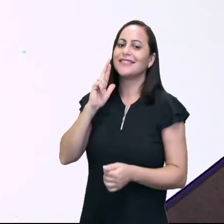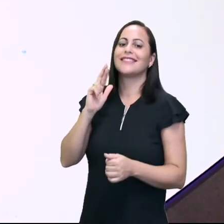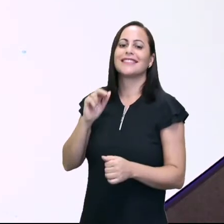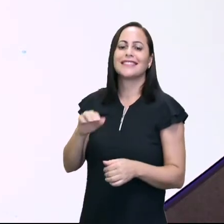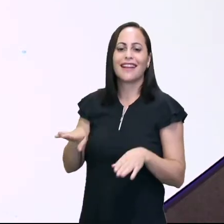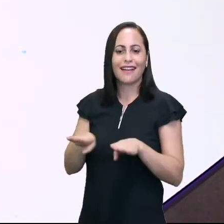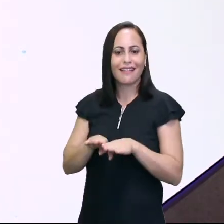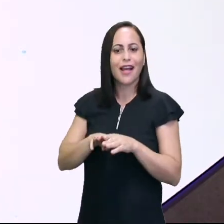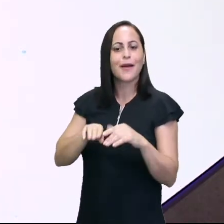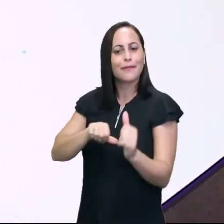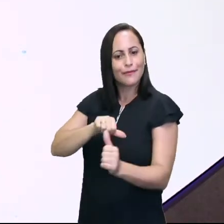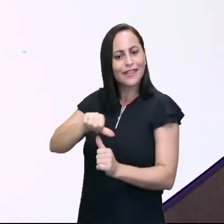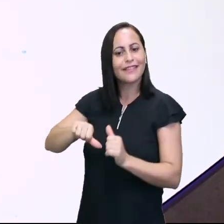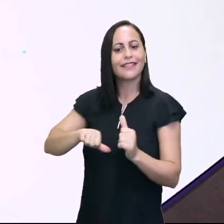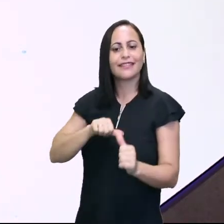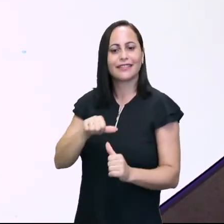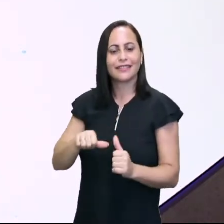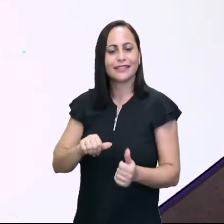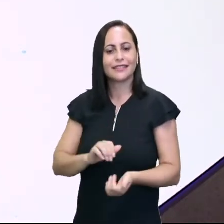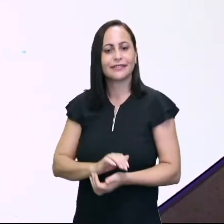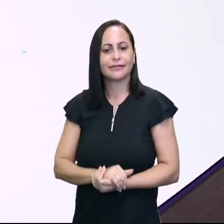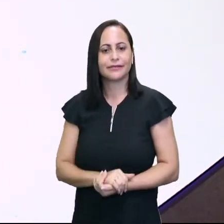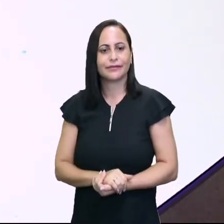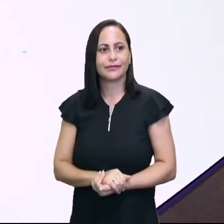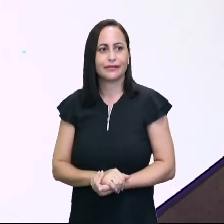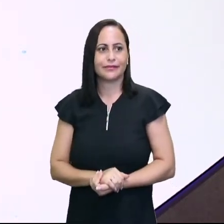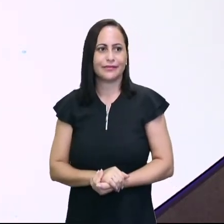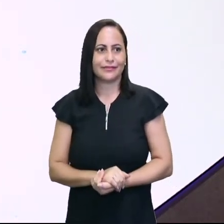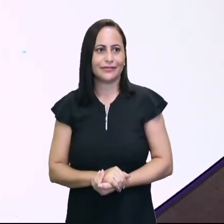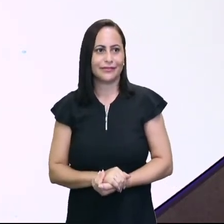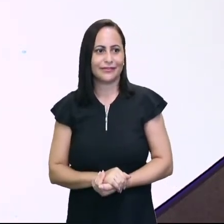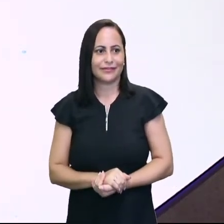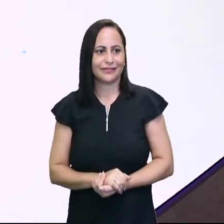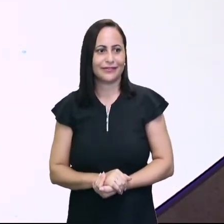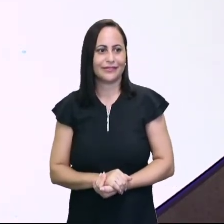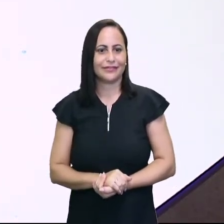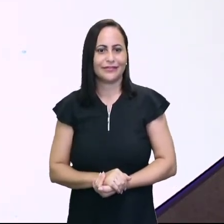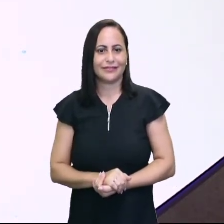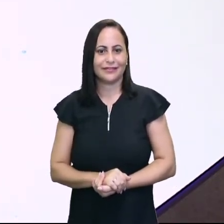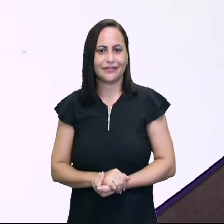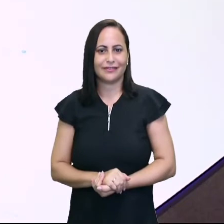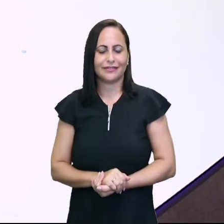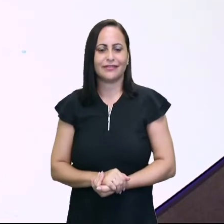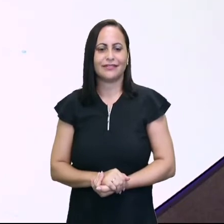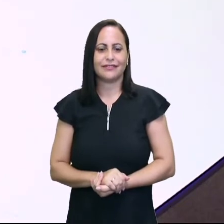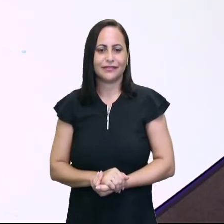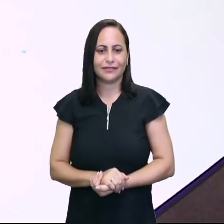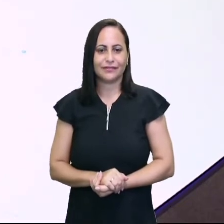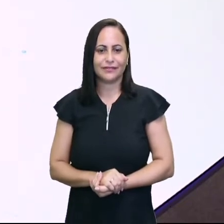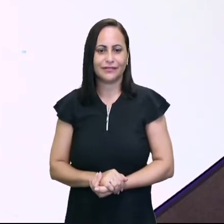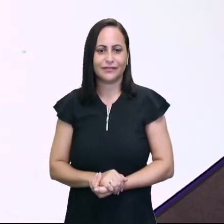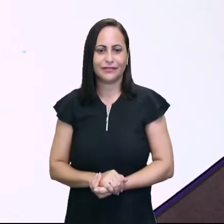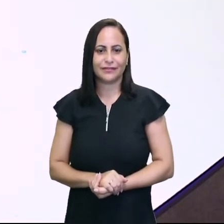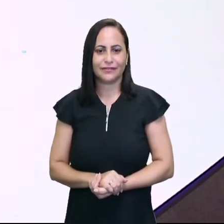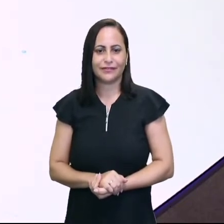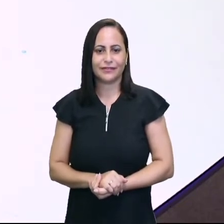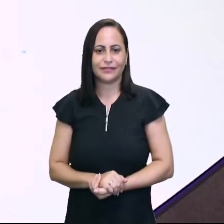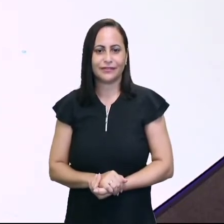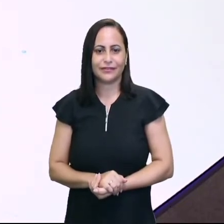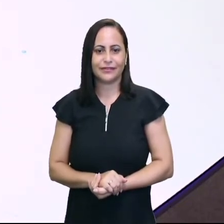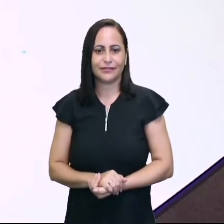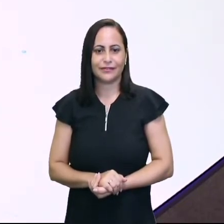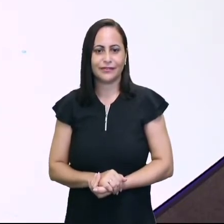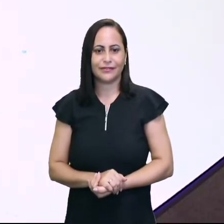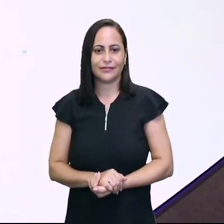aqui do lado. Ah, e o que que você vai fazer? Eu vou trocar. Isto. Pode ir trocando que vai